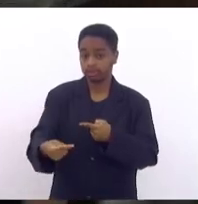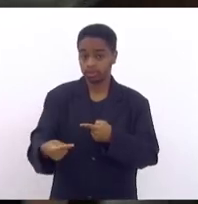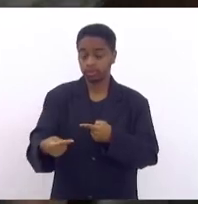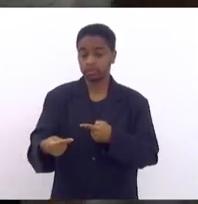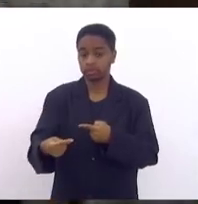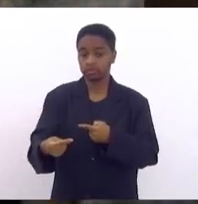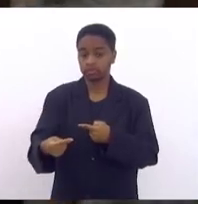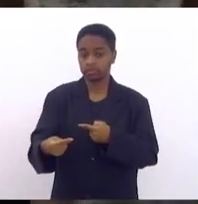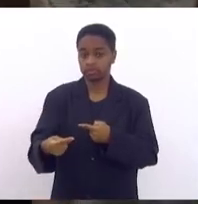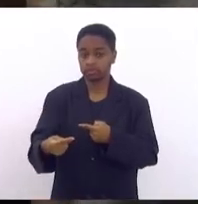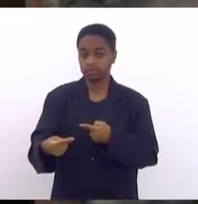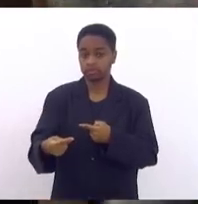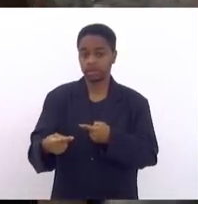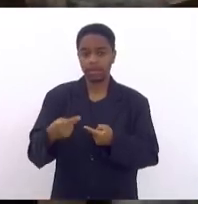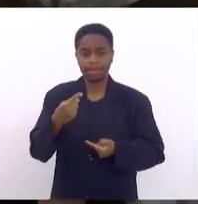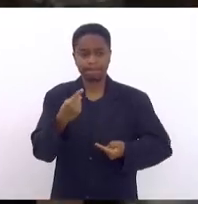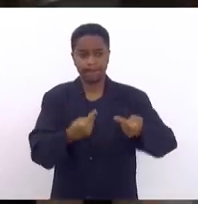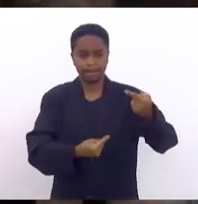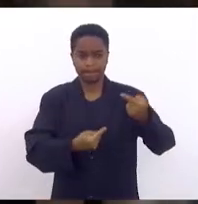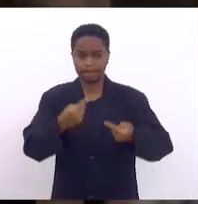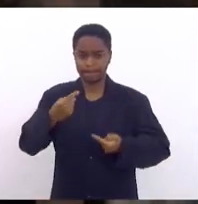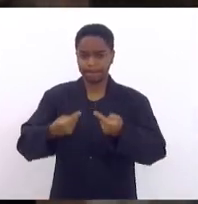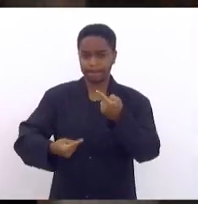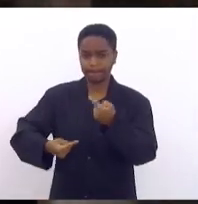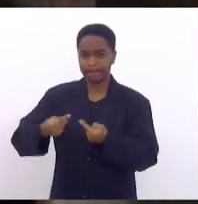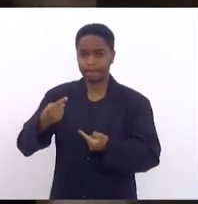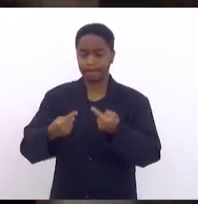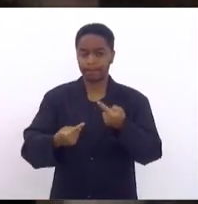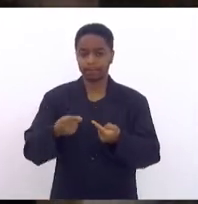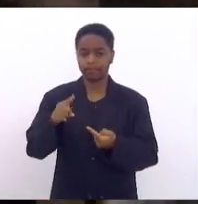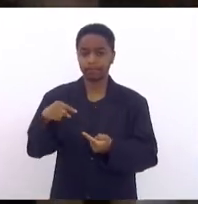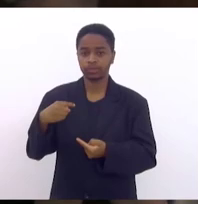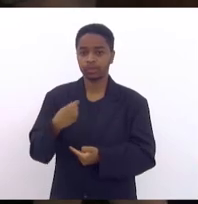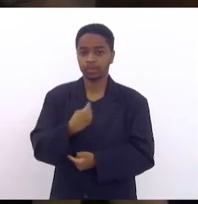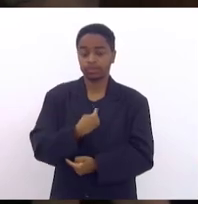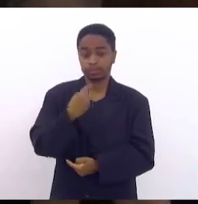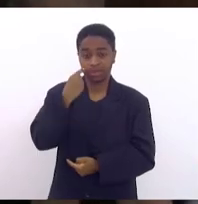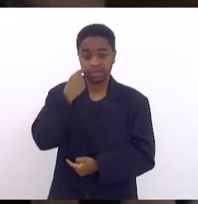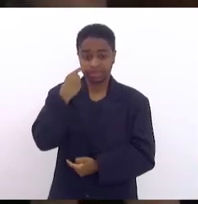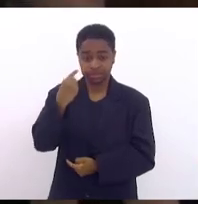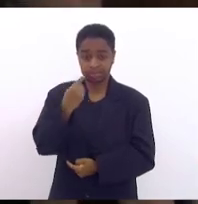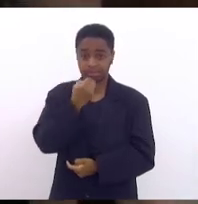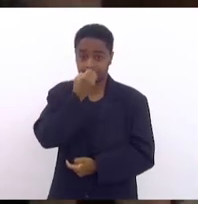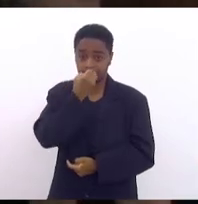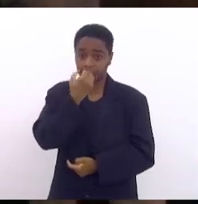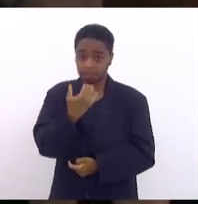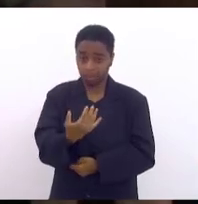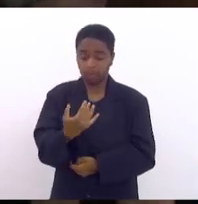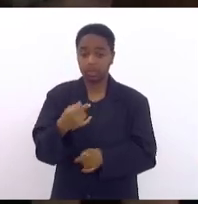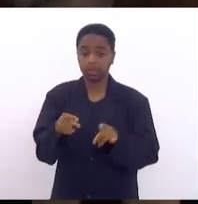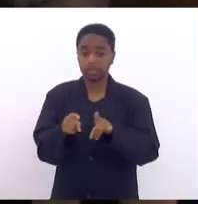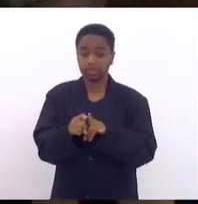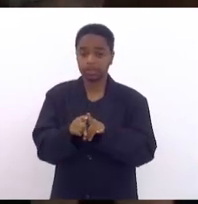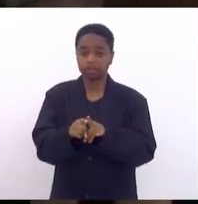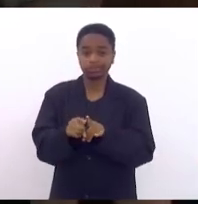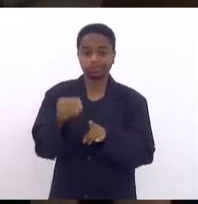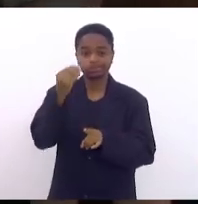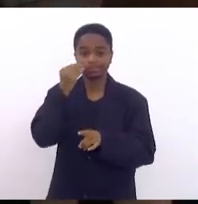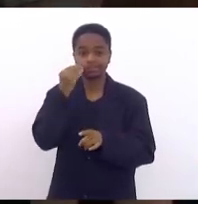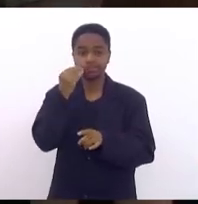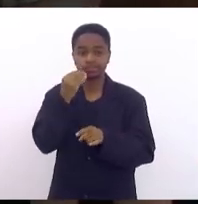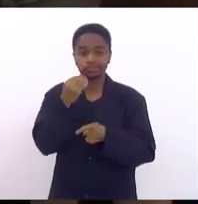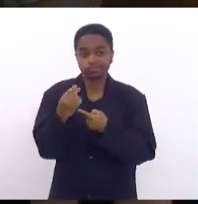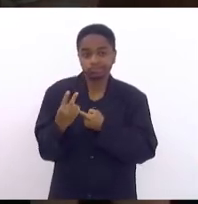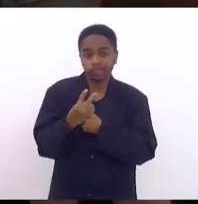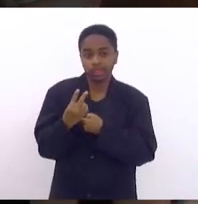longo e profícuo debate, nós achamos por bem, por uma questão de prudência também,